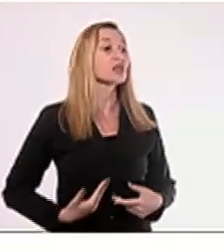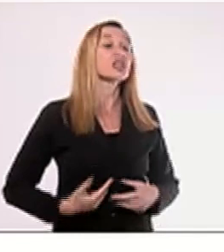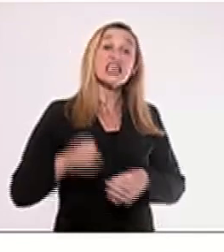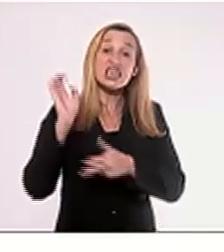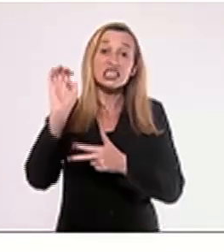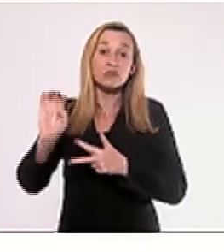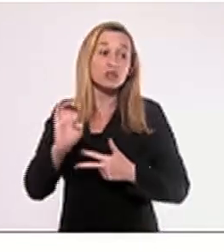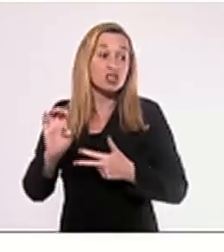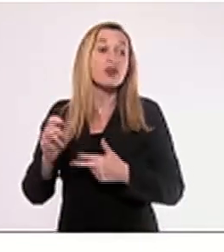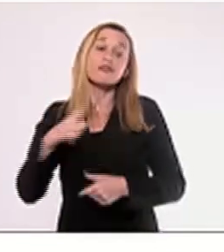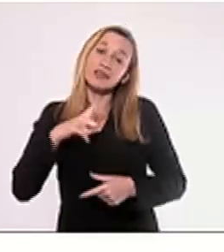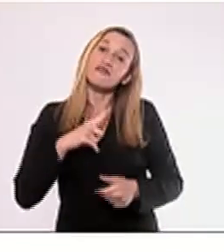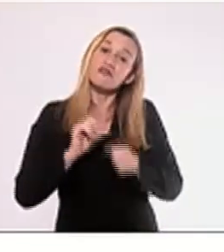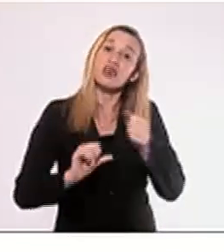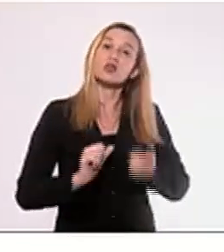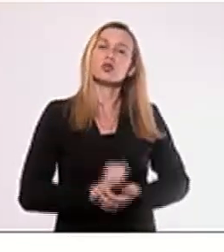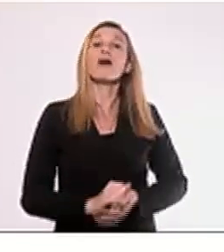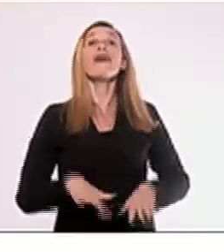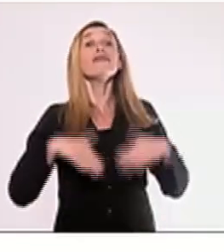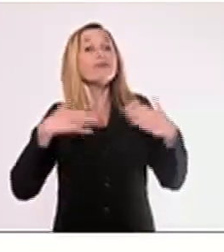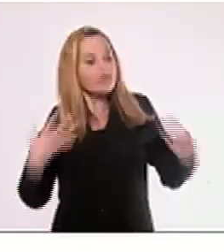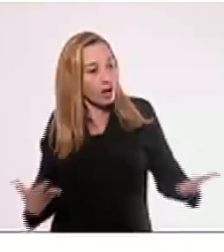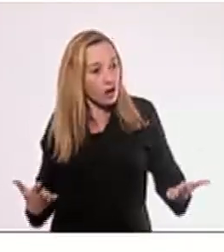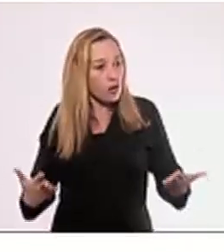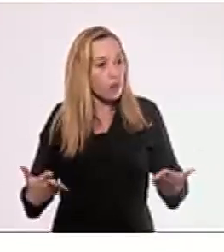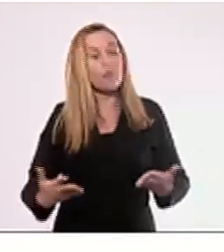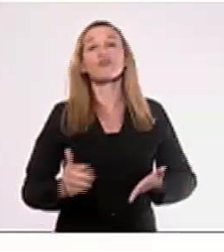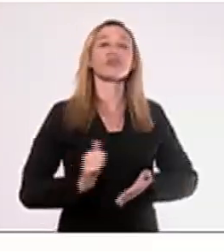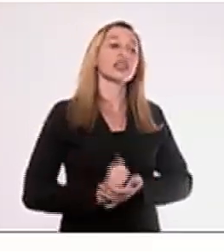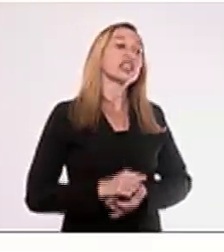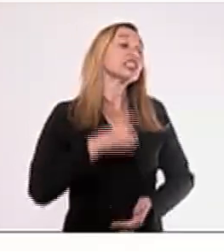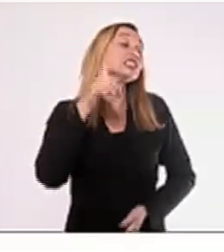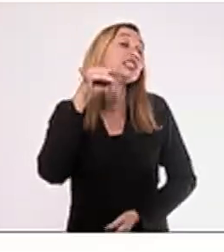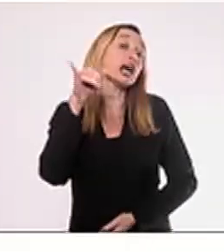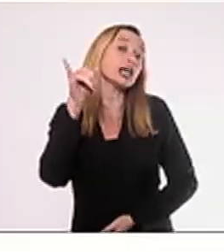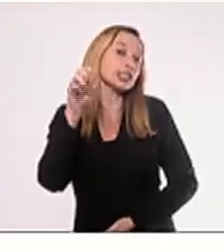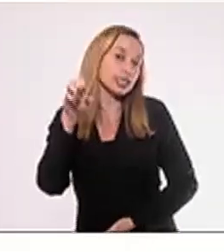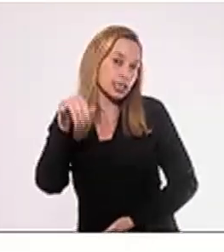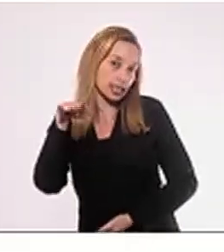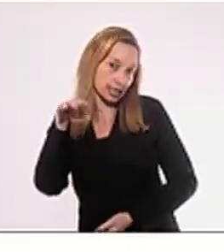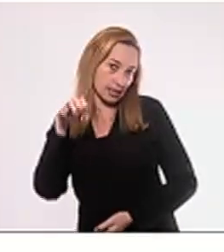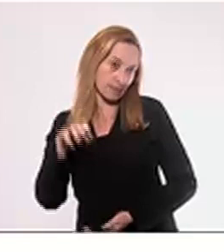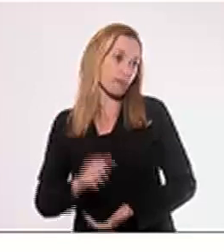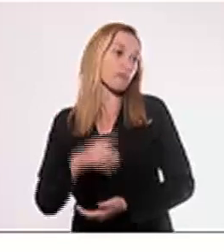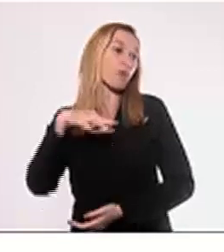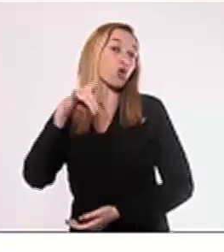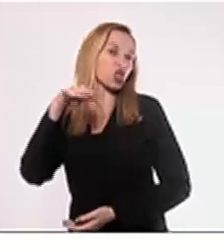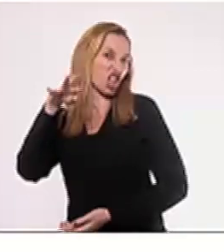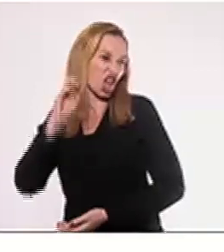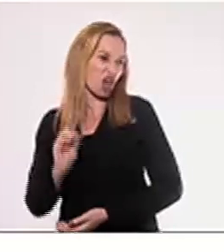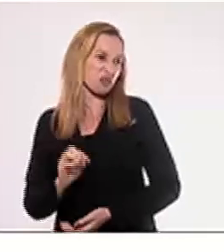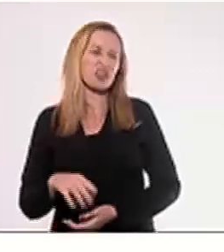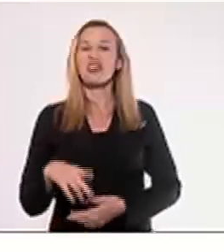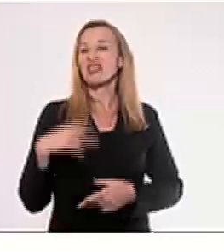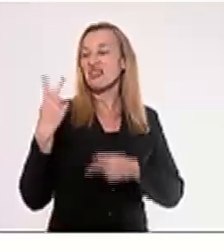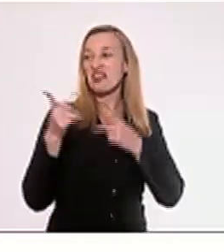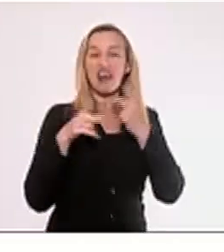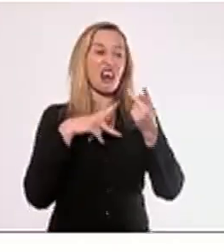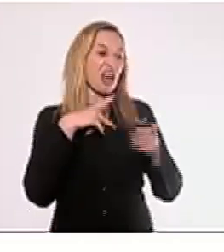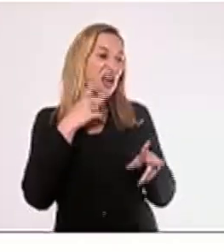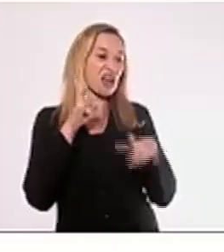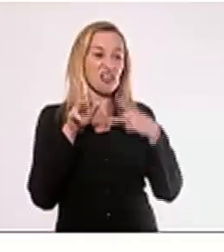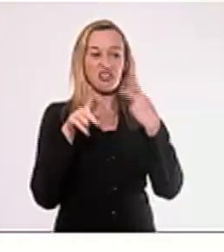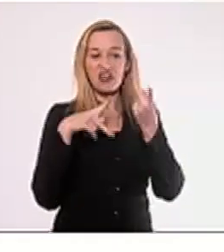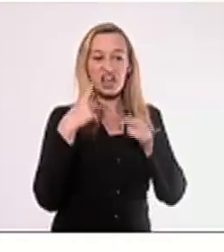executivo tem feito. Então, senhora Dani Monteiro, ao invés de ficar aqui tecendo